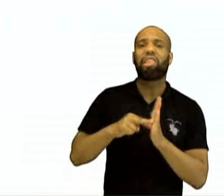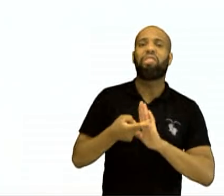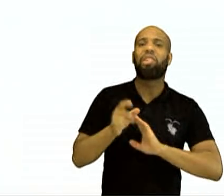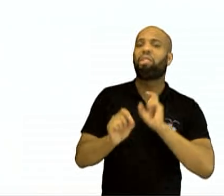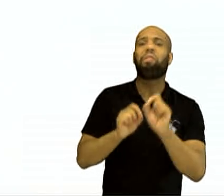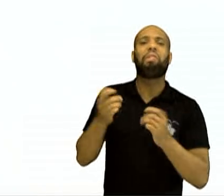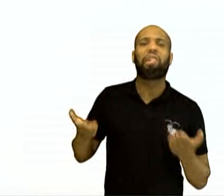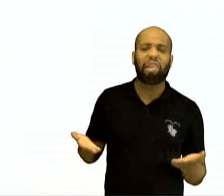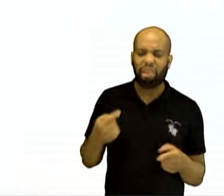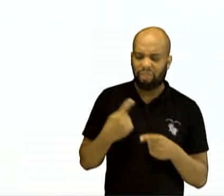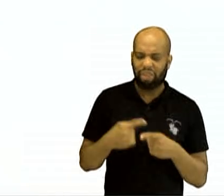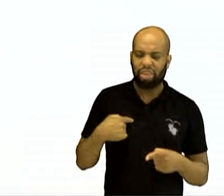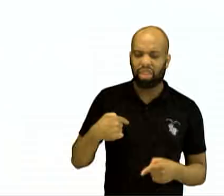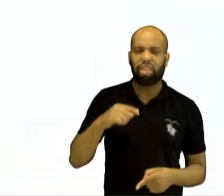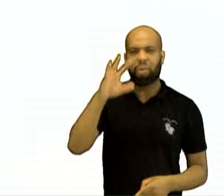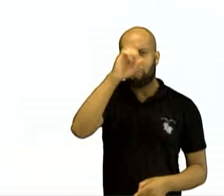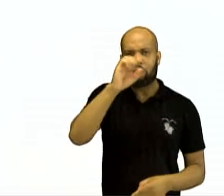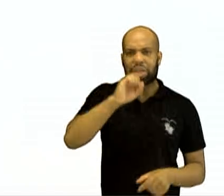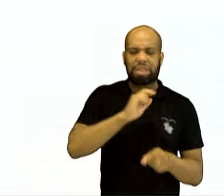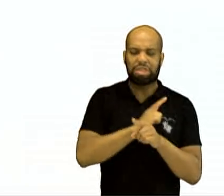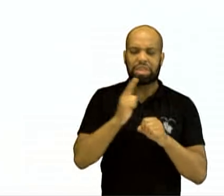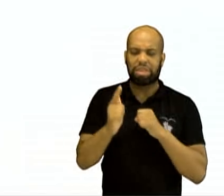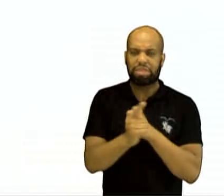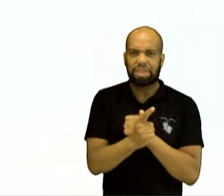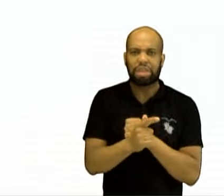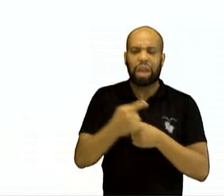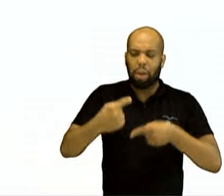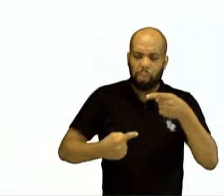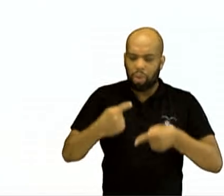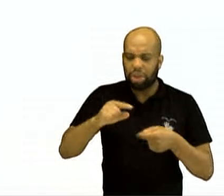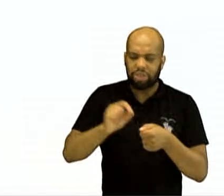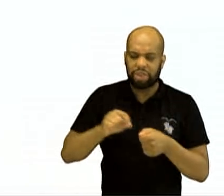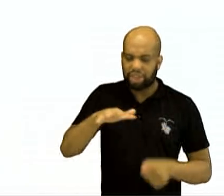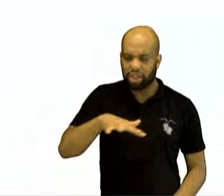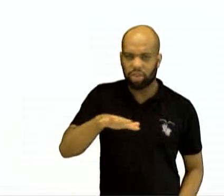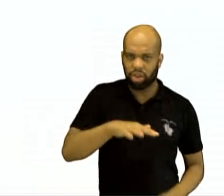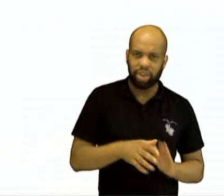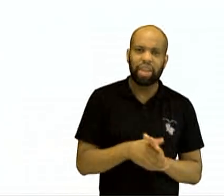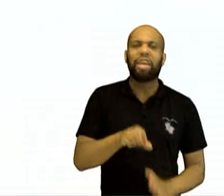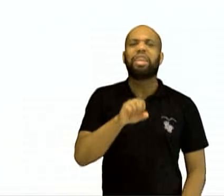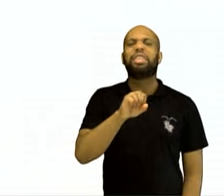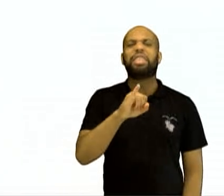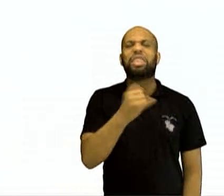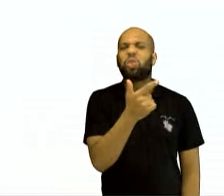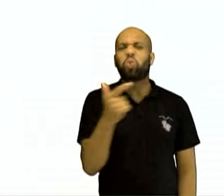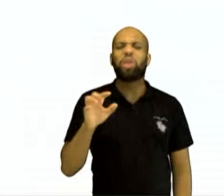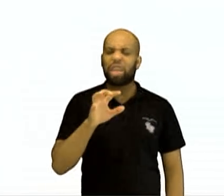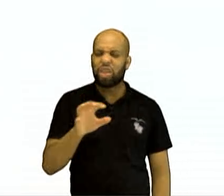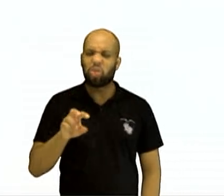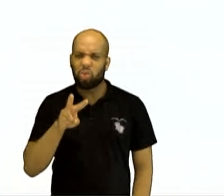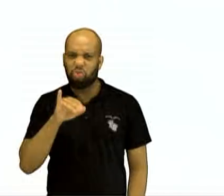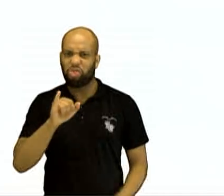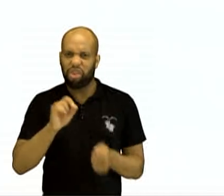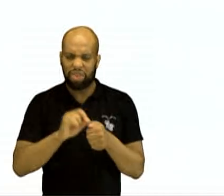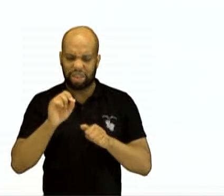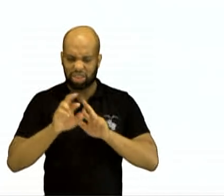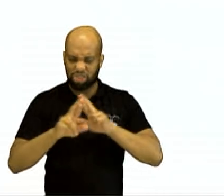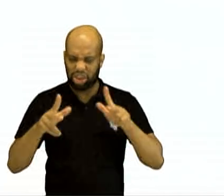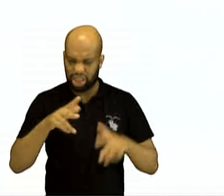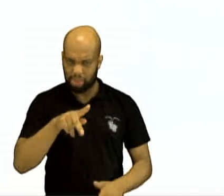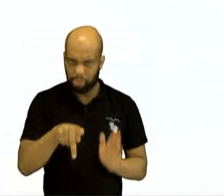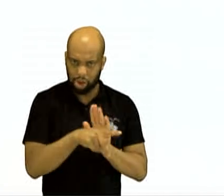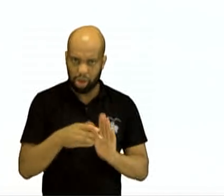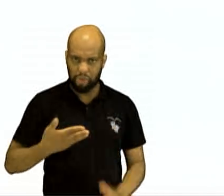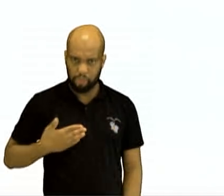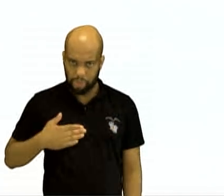O que eu tenho a ver com essa geopolítica, com essa formação de território? E se não tivesse isso aí, faria alguma diferença se não tivesse a organização? Então eu vou dar